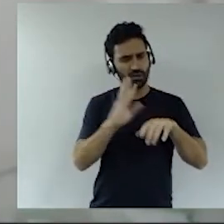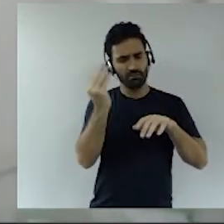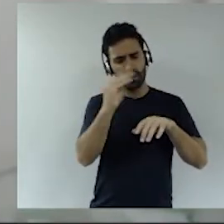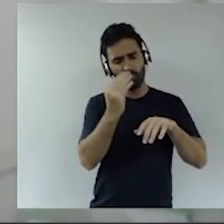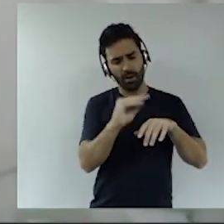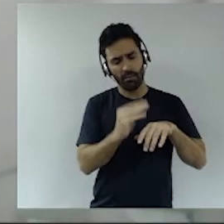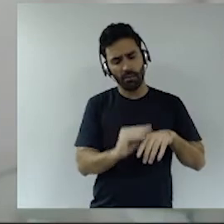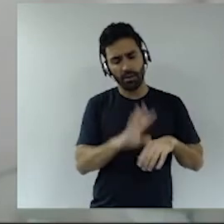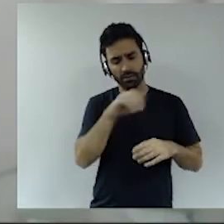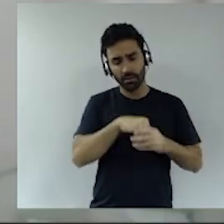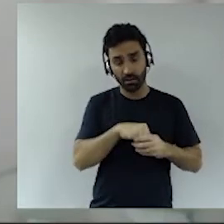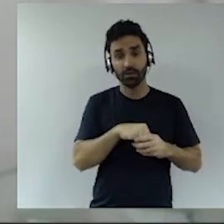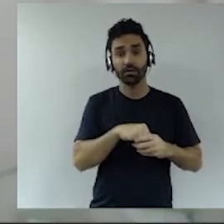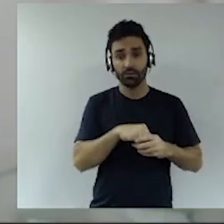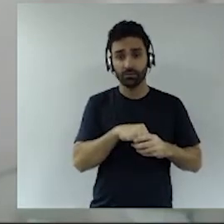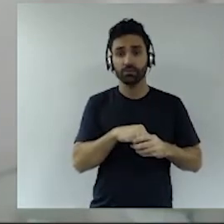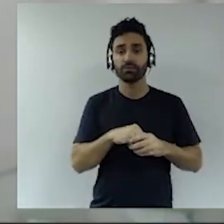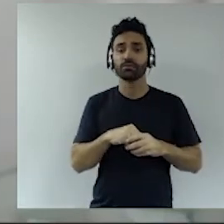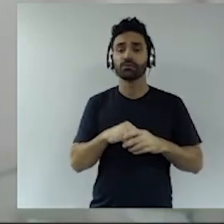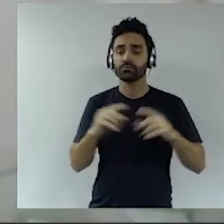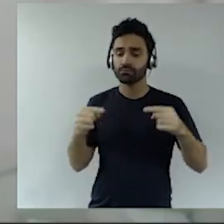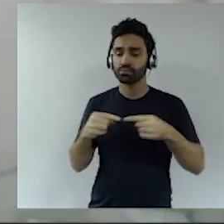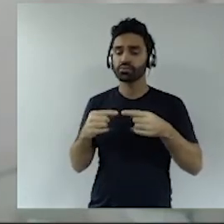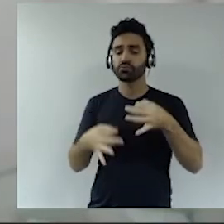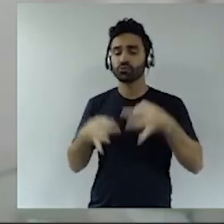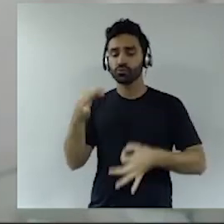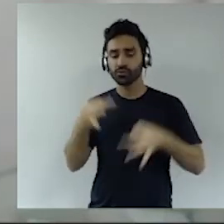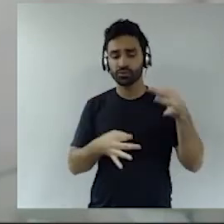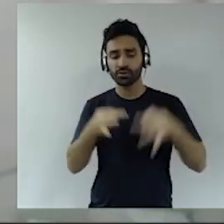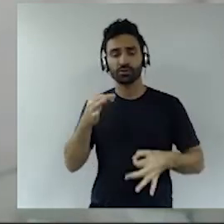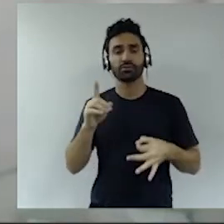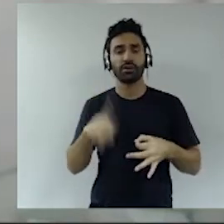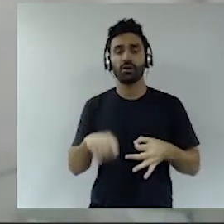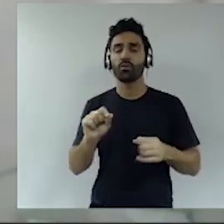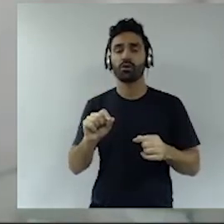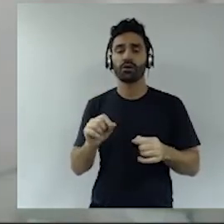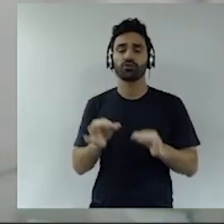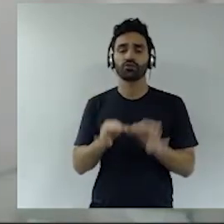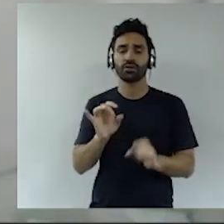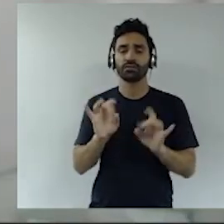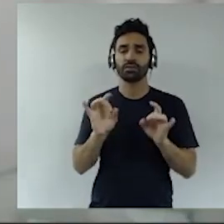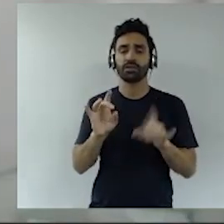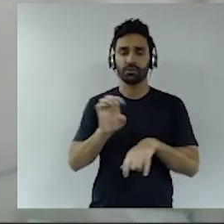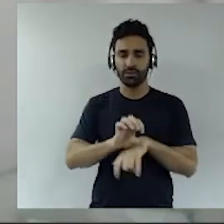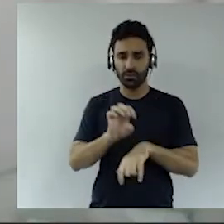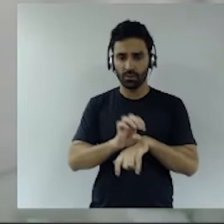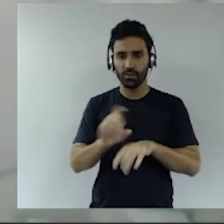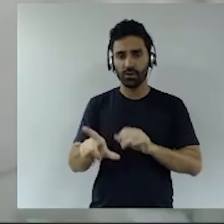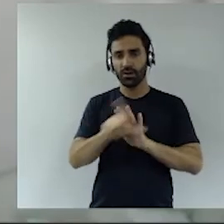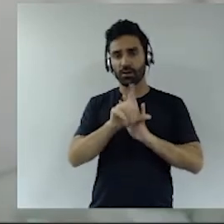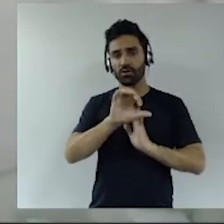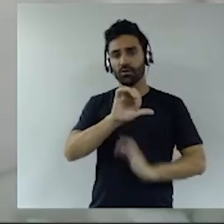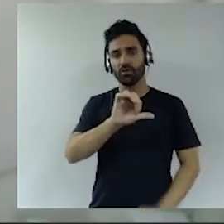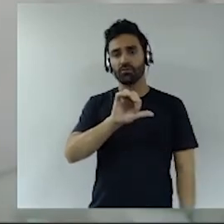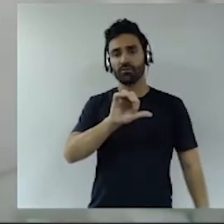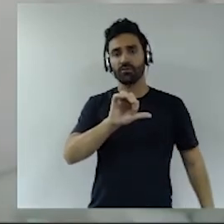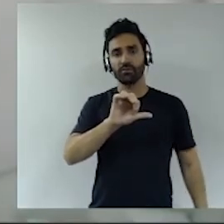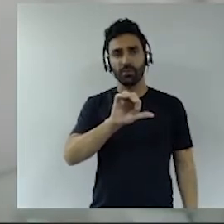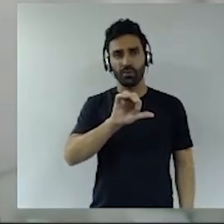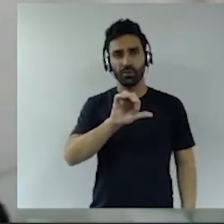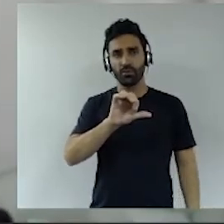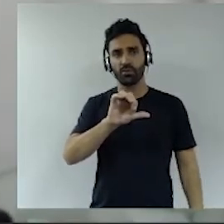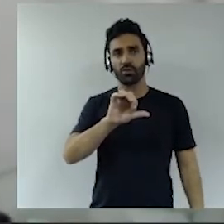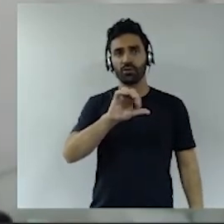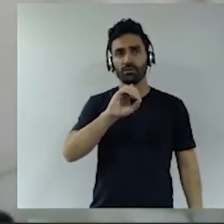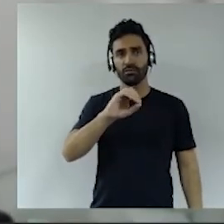através do novo olhar da justiça, que são os juizados especiais estaduais com a Lei 9.099, os